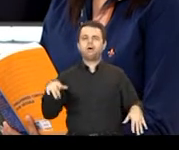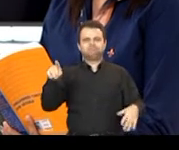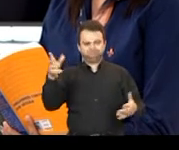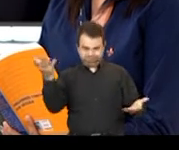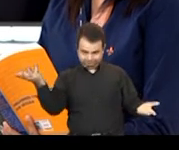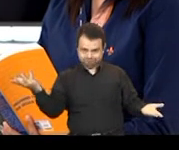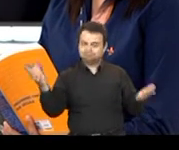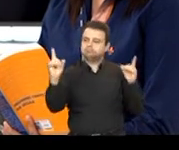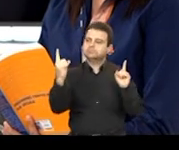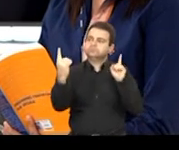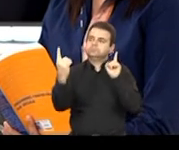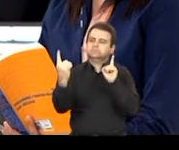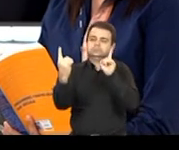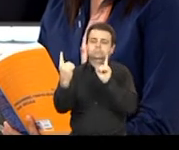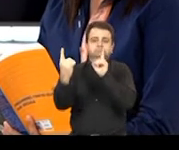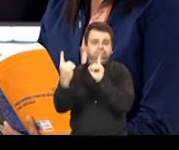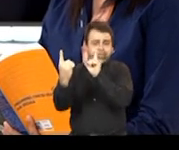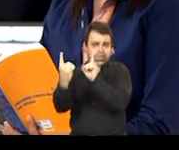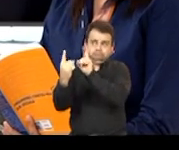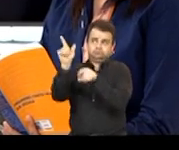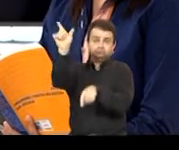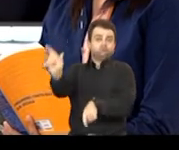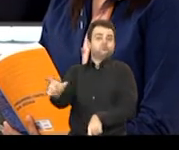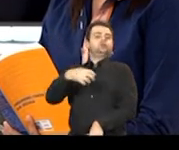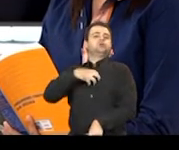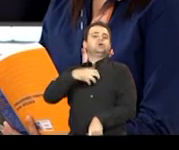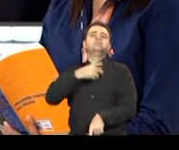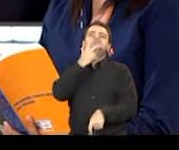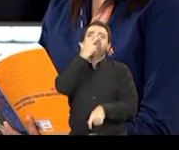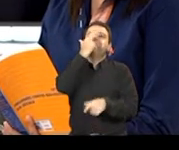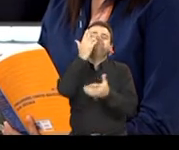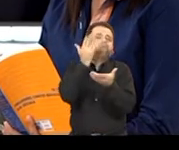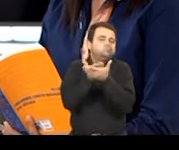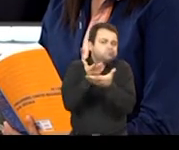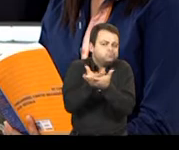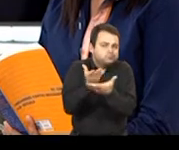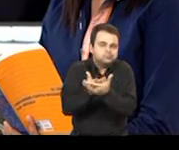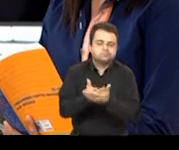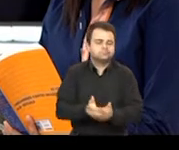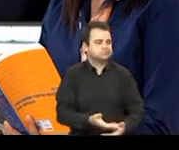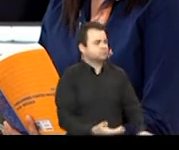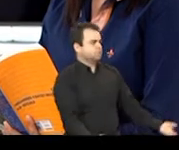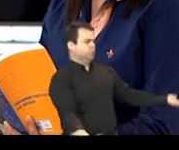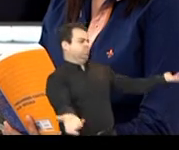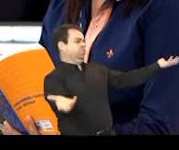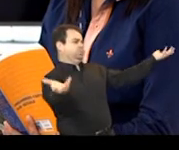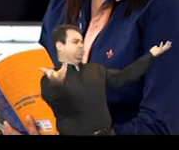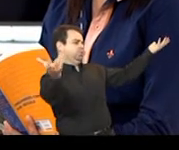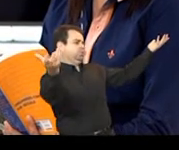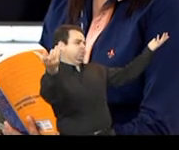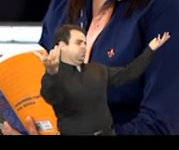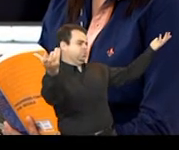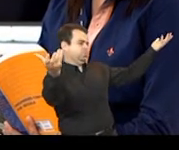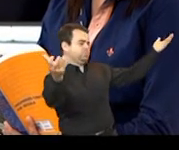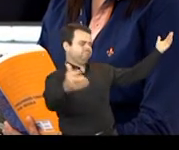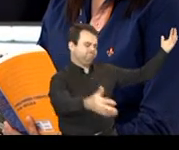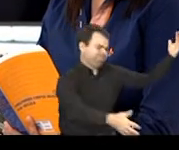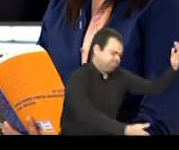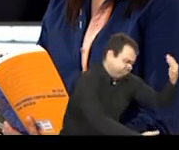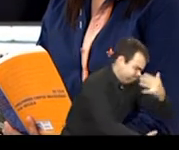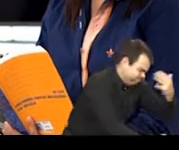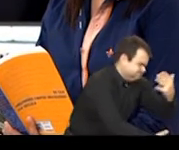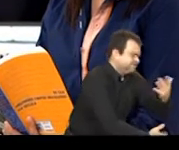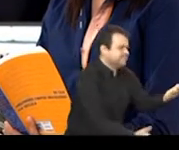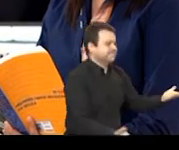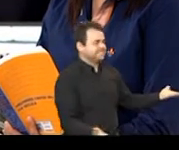desalinhados. Tinha um jeito jovial de estudante. Minha querida Raquel.